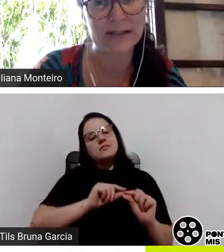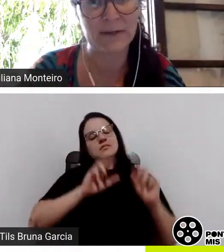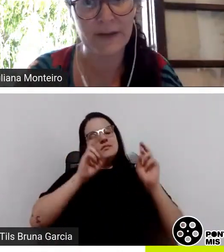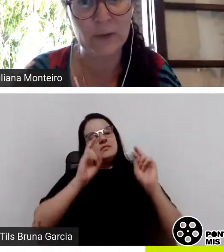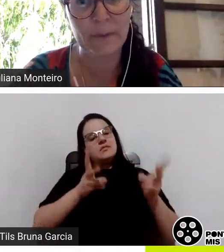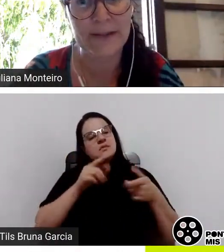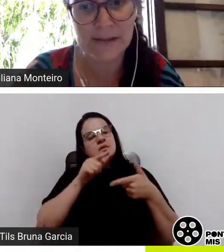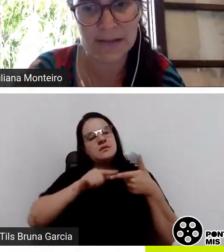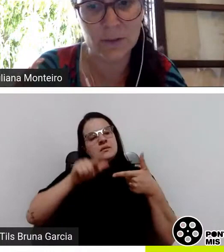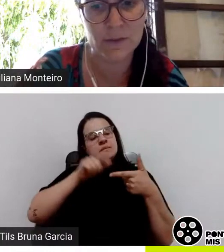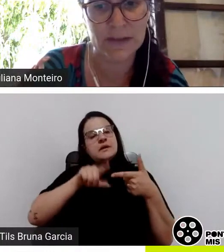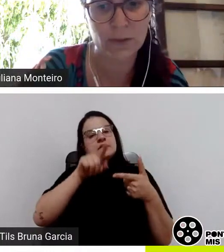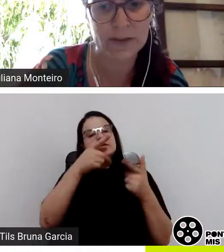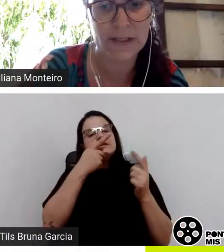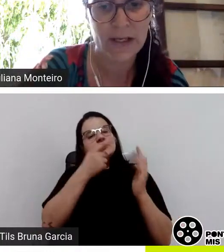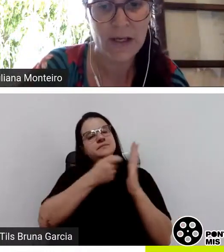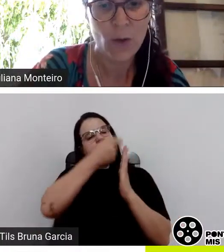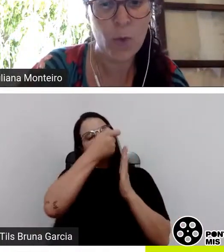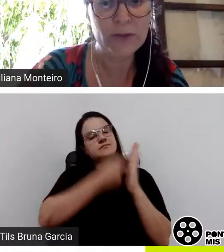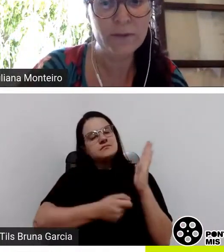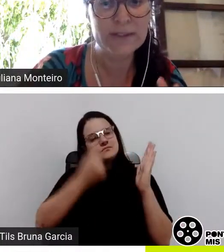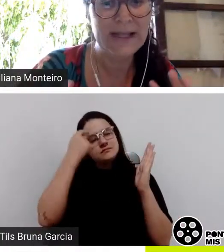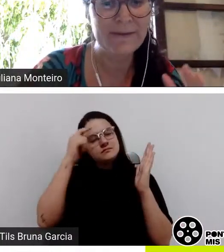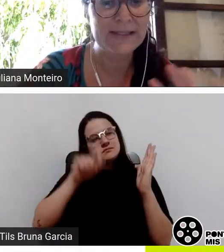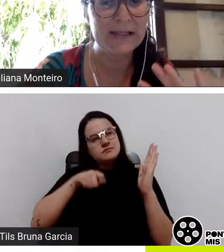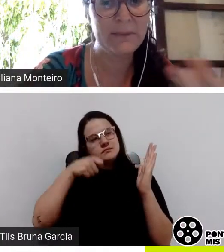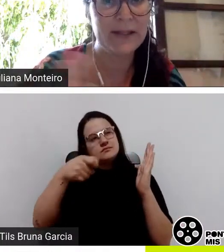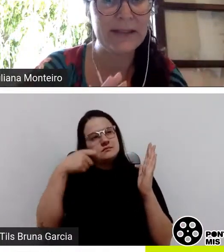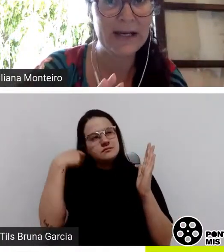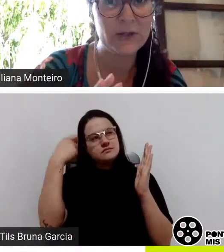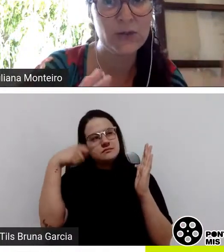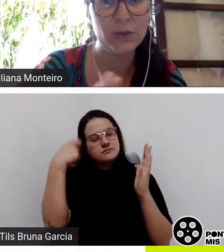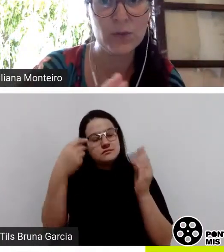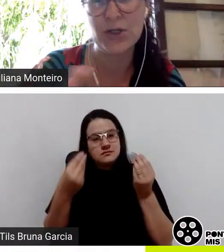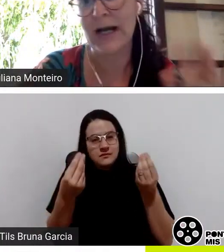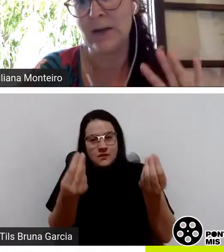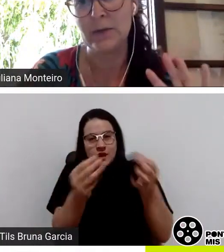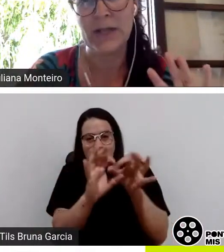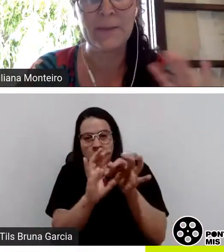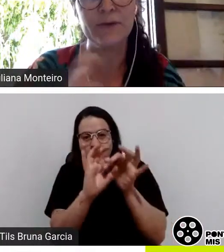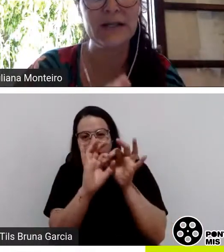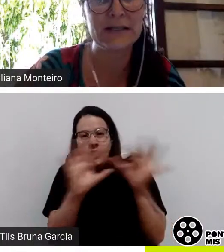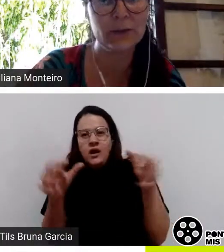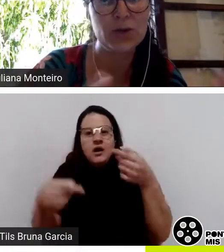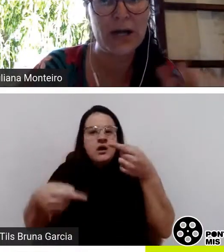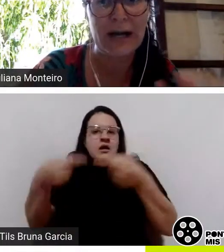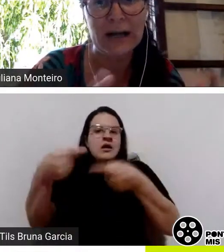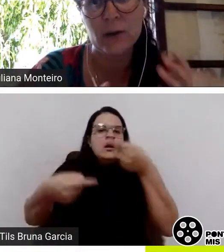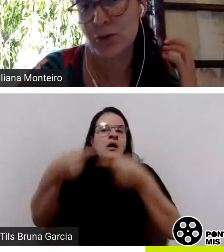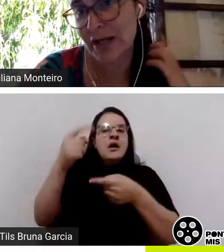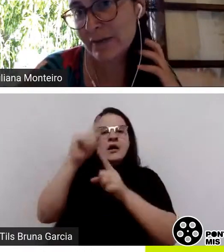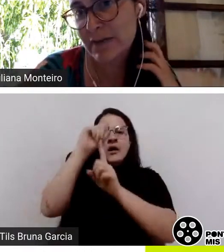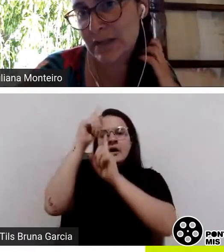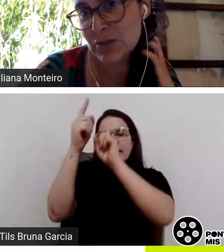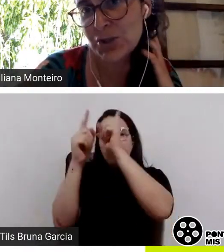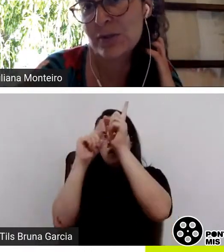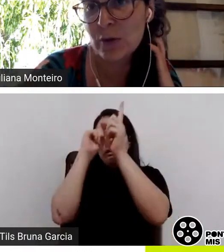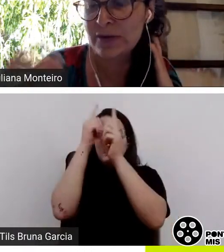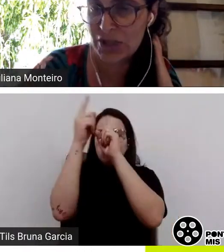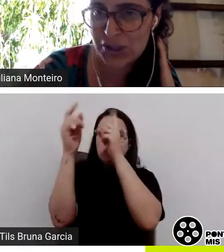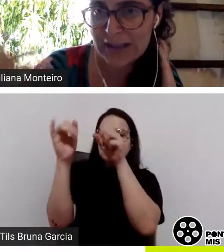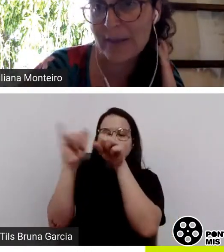dizendo que está escrevendo, pensando nos atores. Quanto você dava essa liberdade do diálogo, da improvisação do diálogo, já que